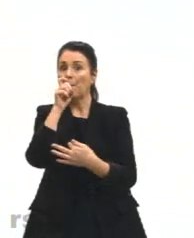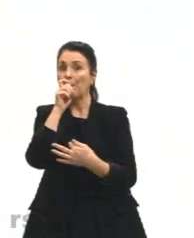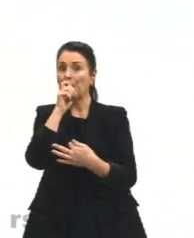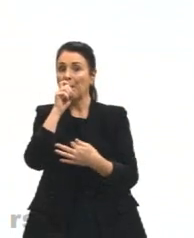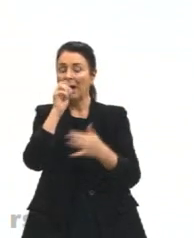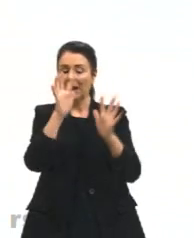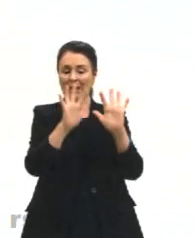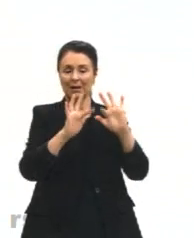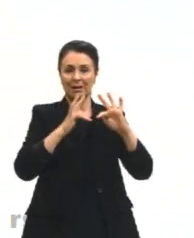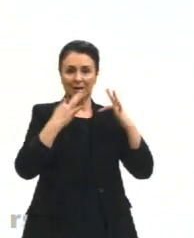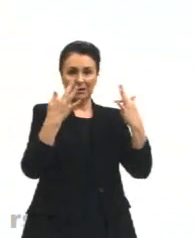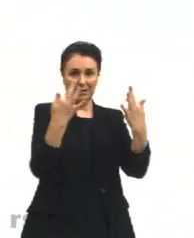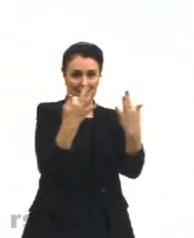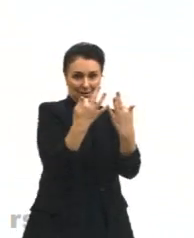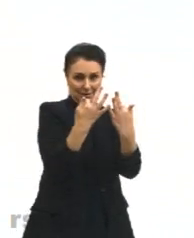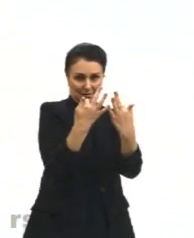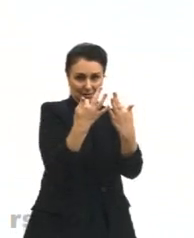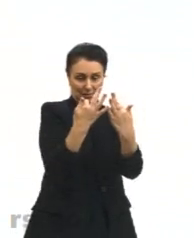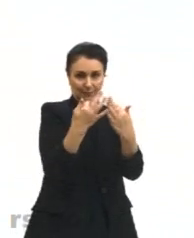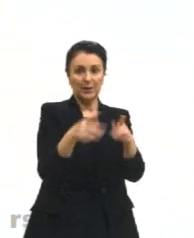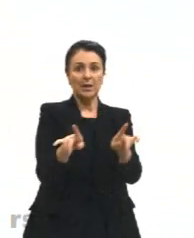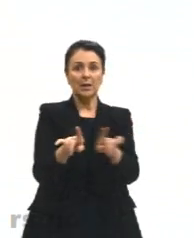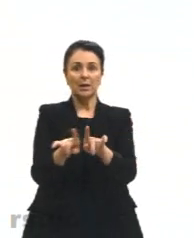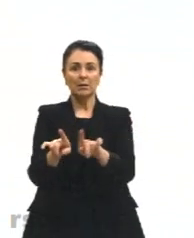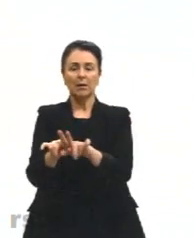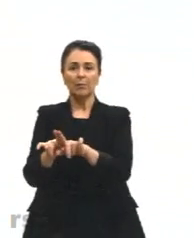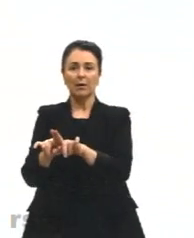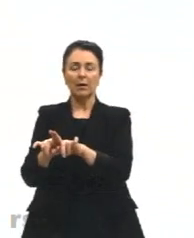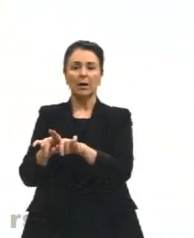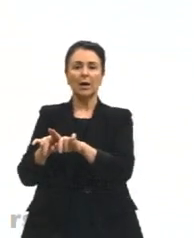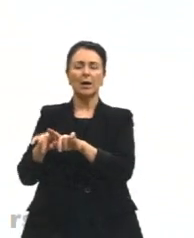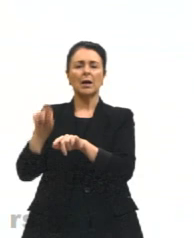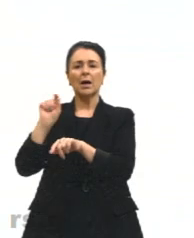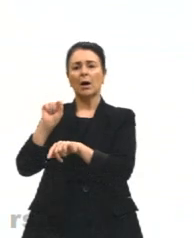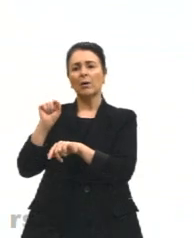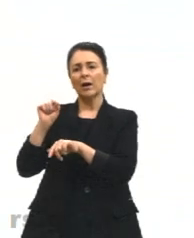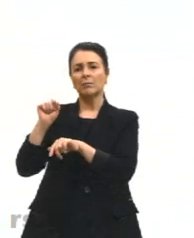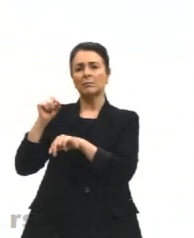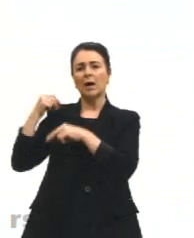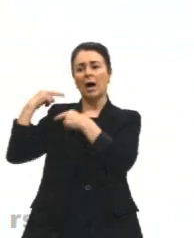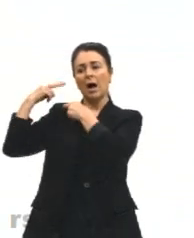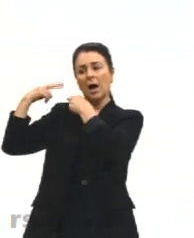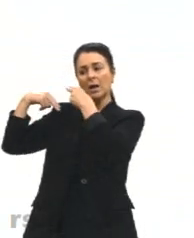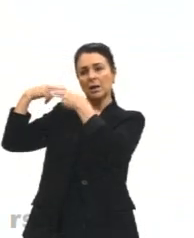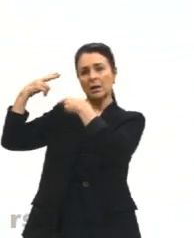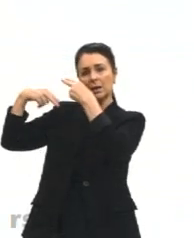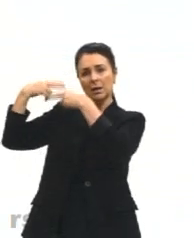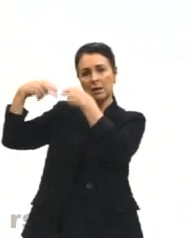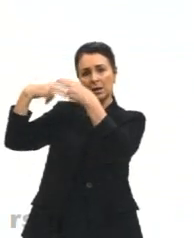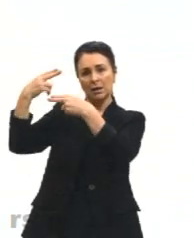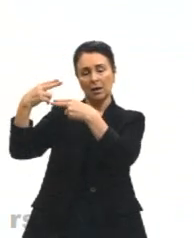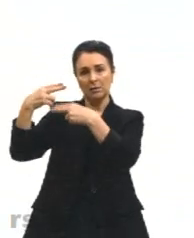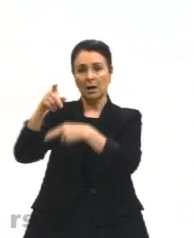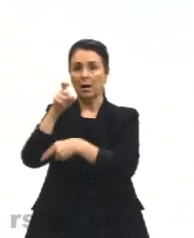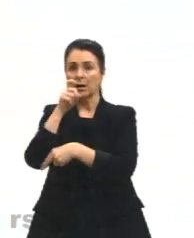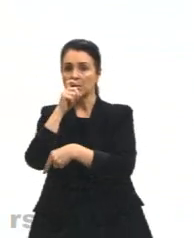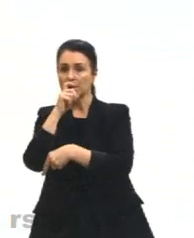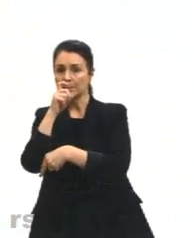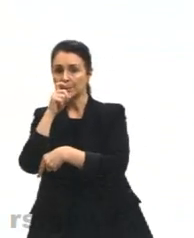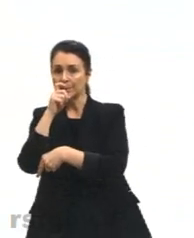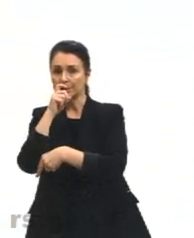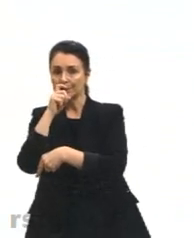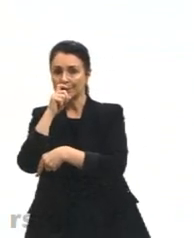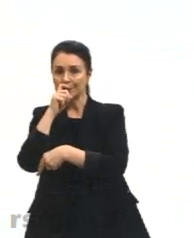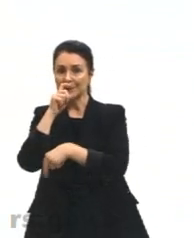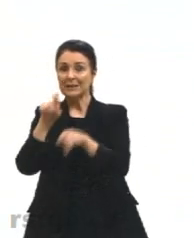e também portanto a herança paterna Pater pai e